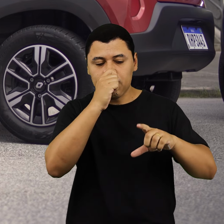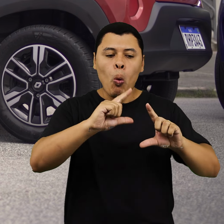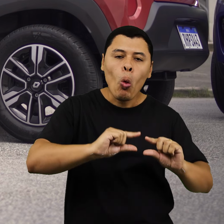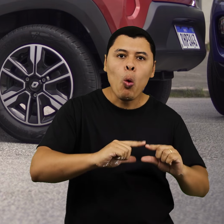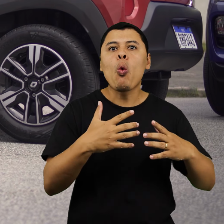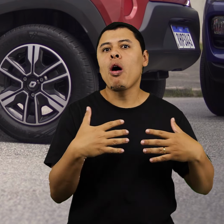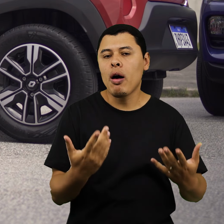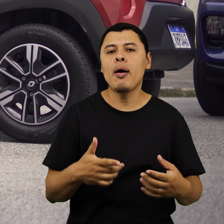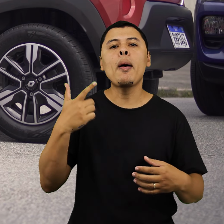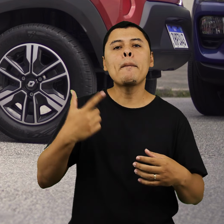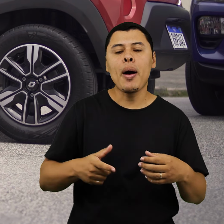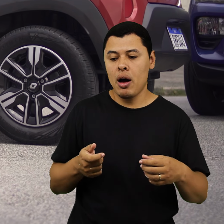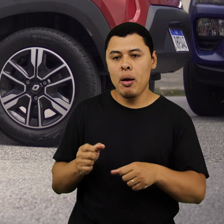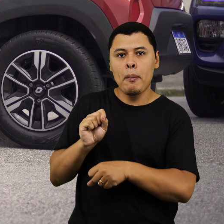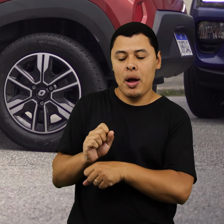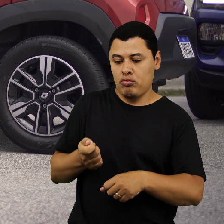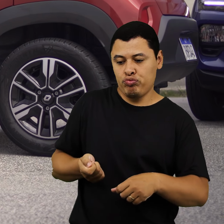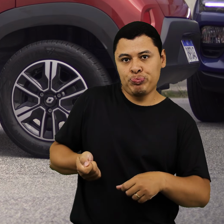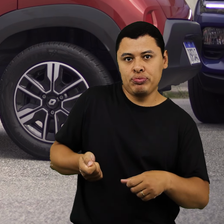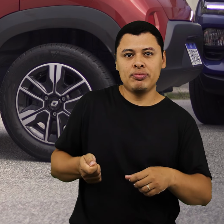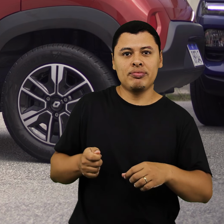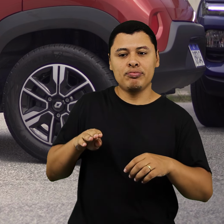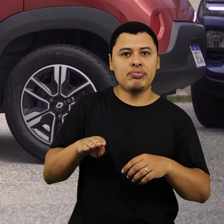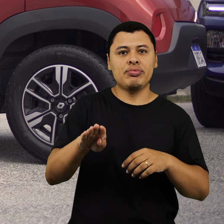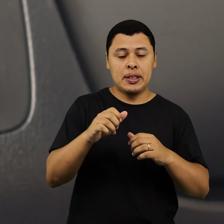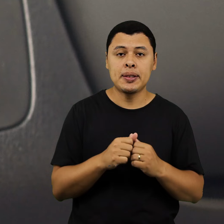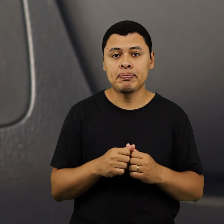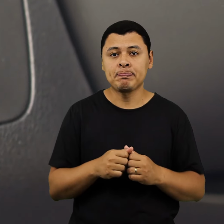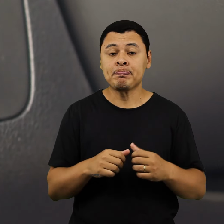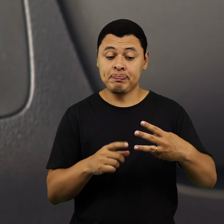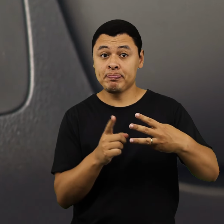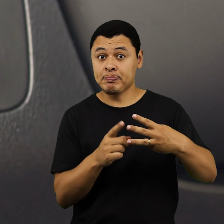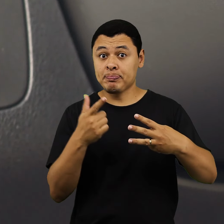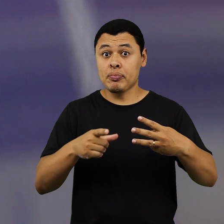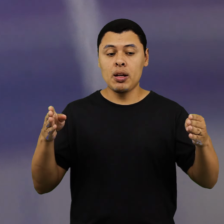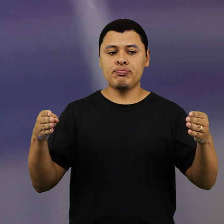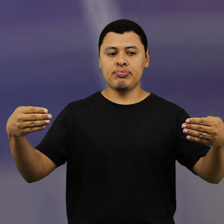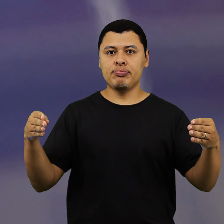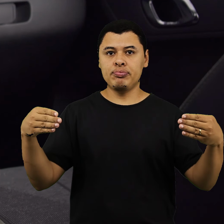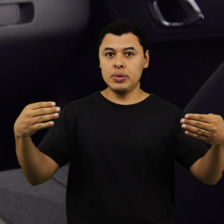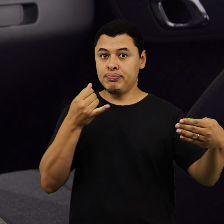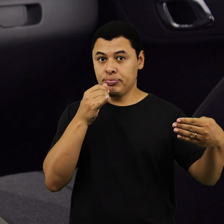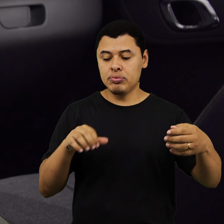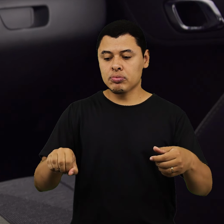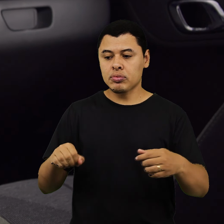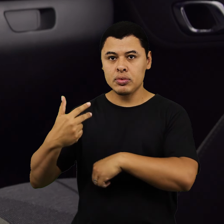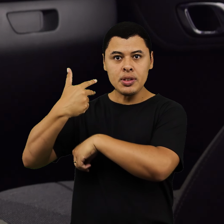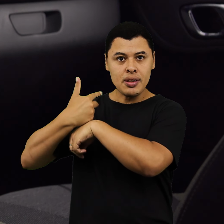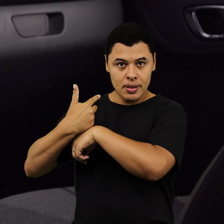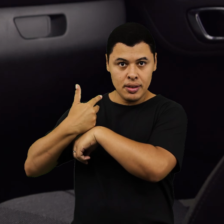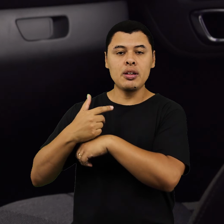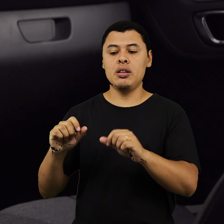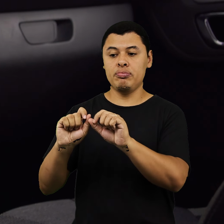start-stop. Quando a gente vai para a Intense, você vai ter todos esses equipamentos, mais os espelhos elétricos, câmera de ré, sistema de infotainment